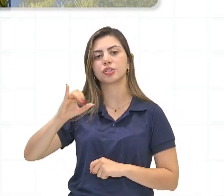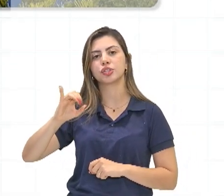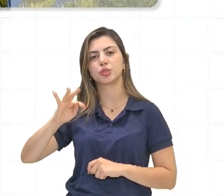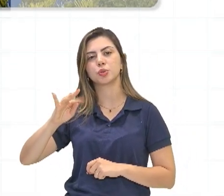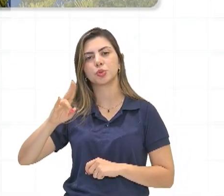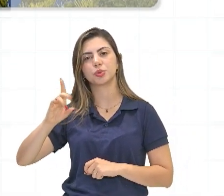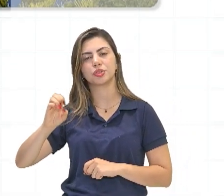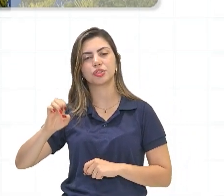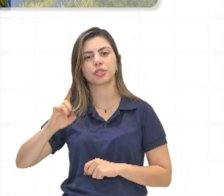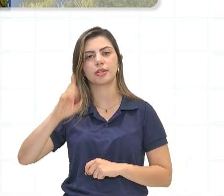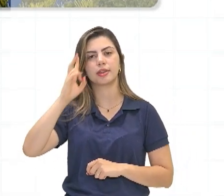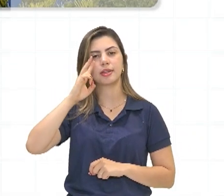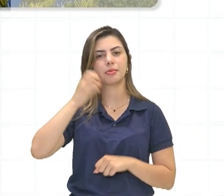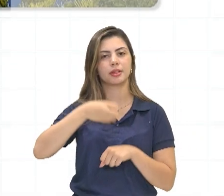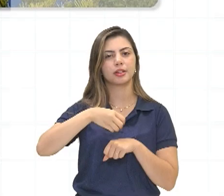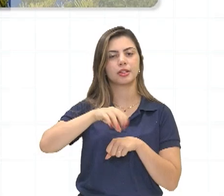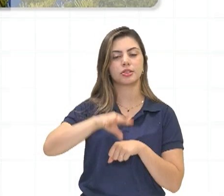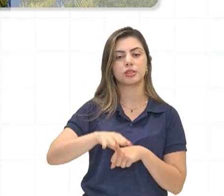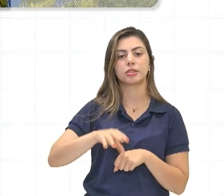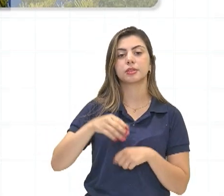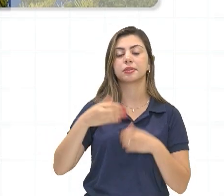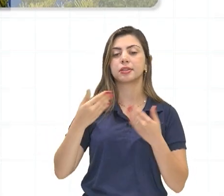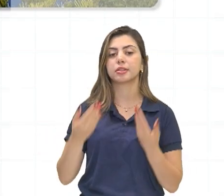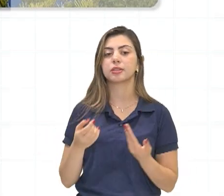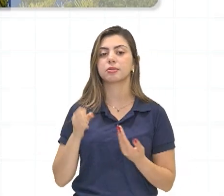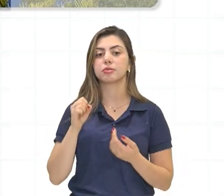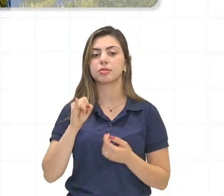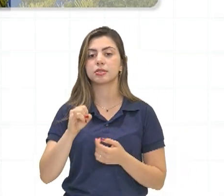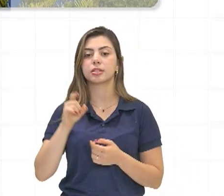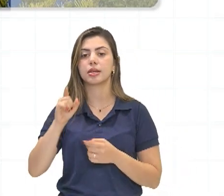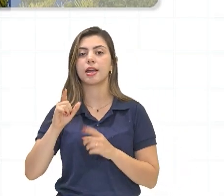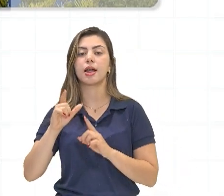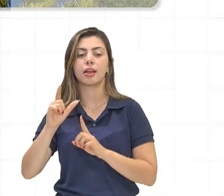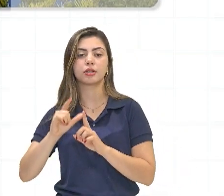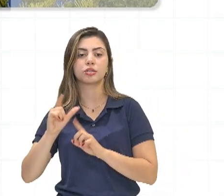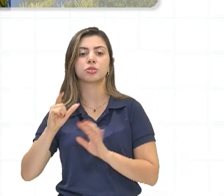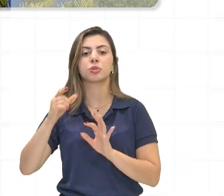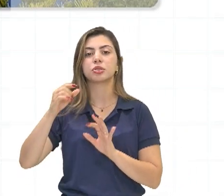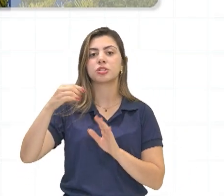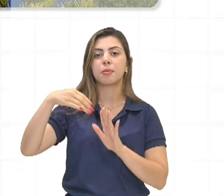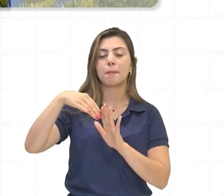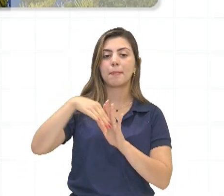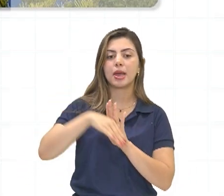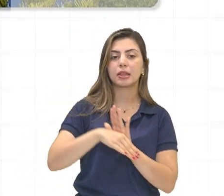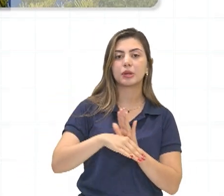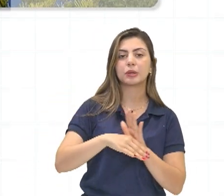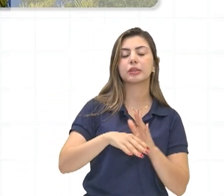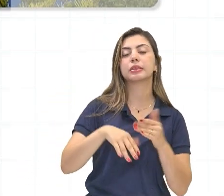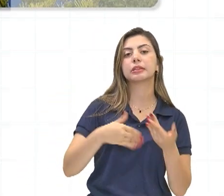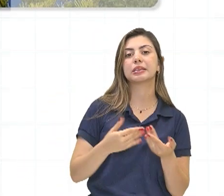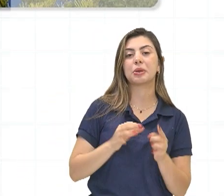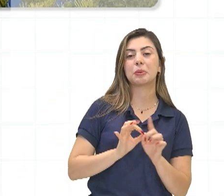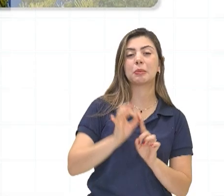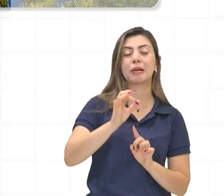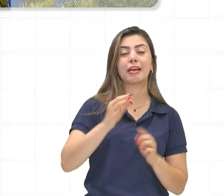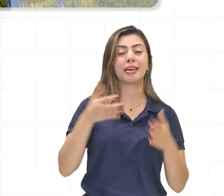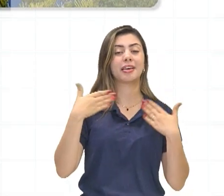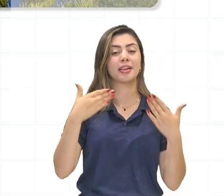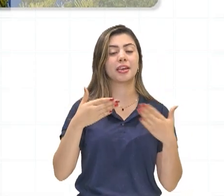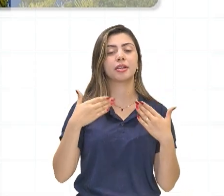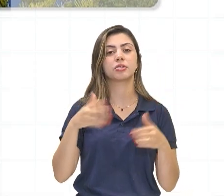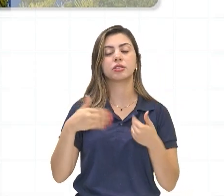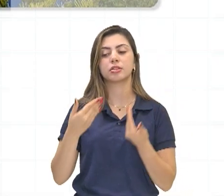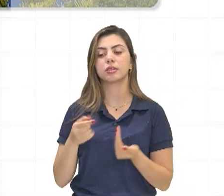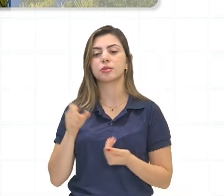para vocês, tá? Quanto menor a latitude, mais quente, quanto maior a latitude, mais frio, tá? Então, se eu